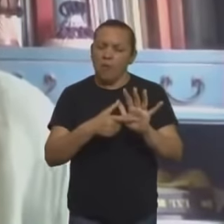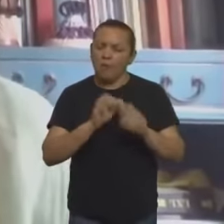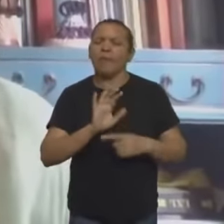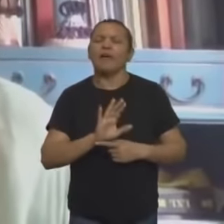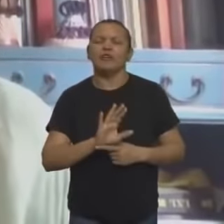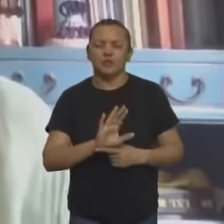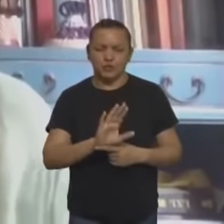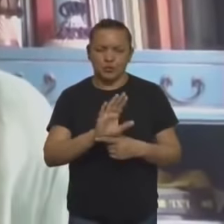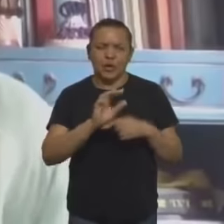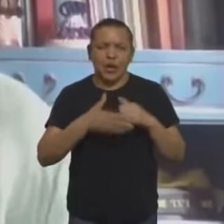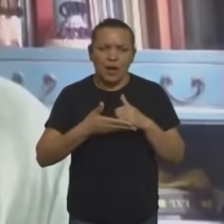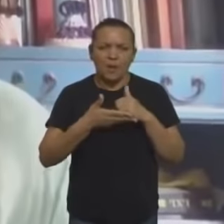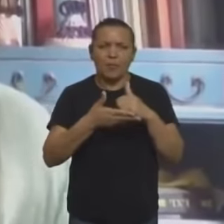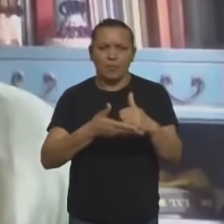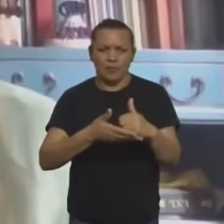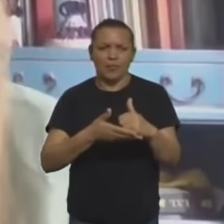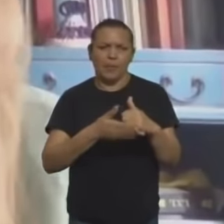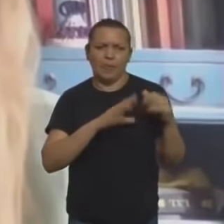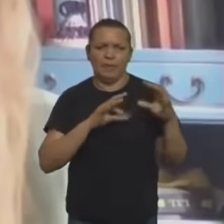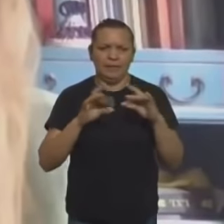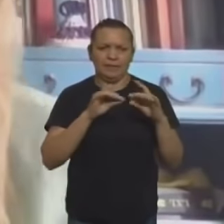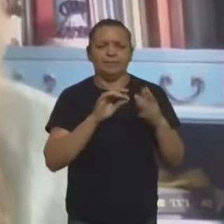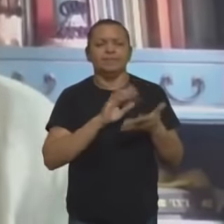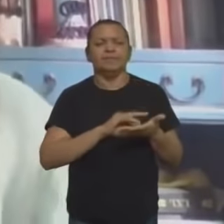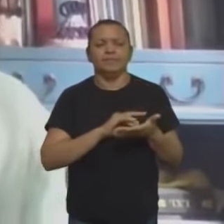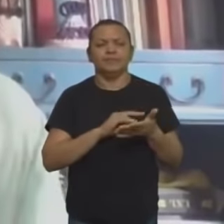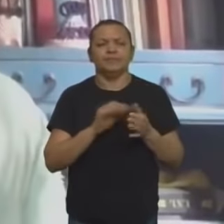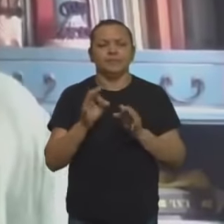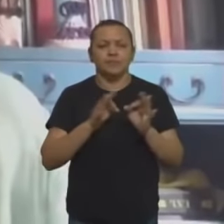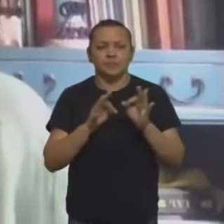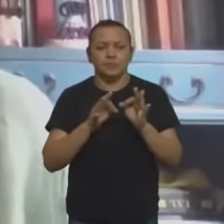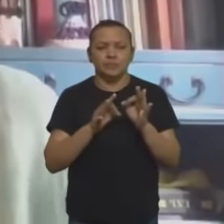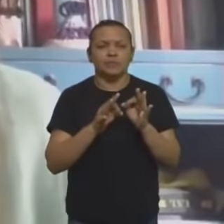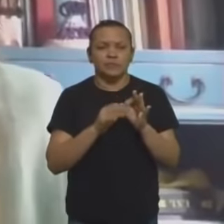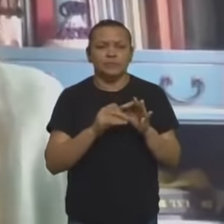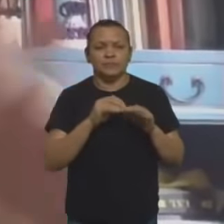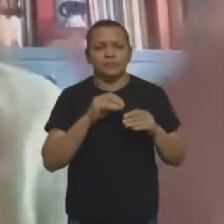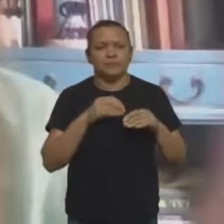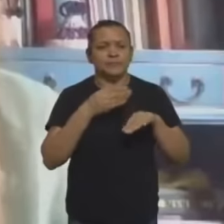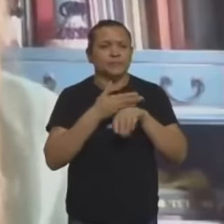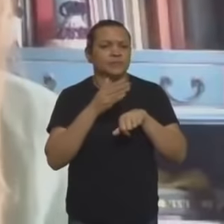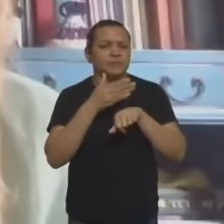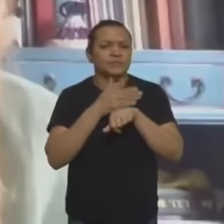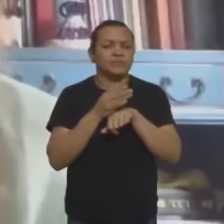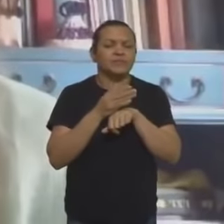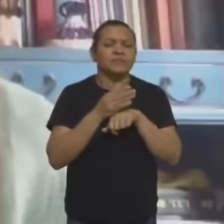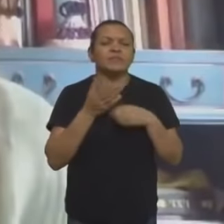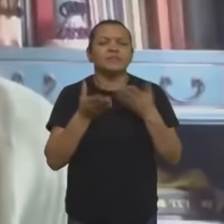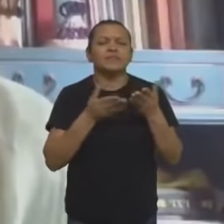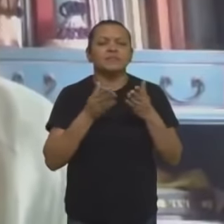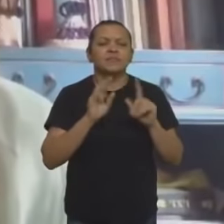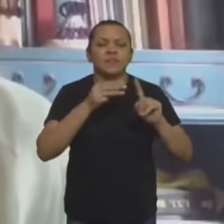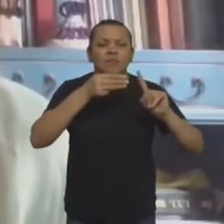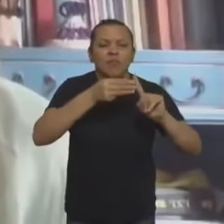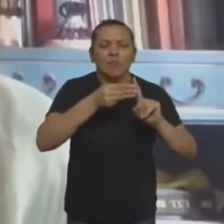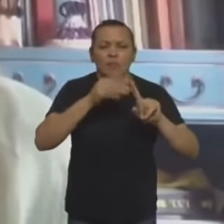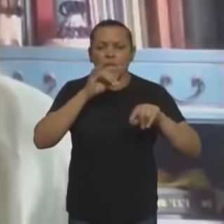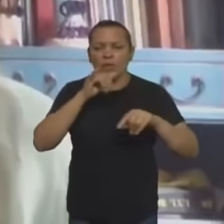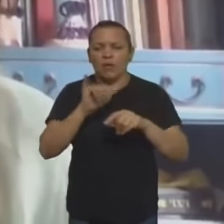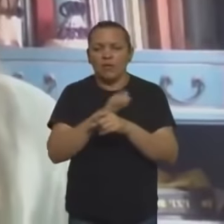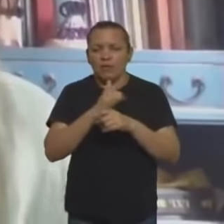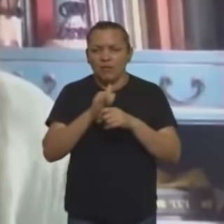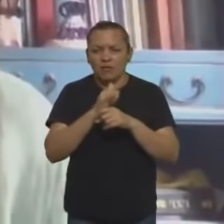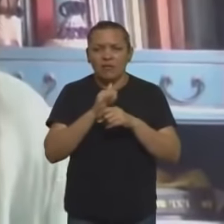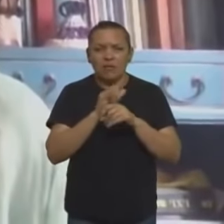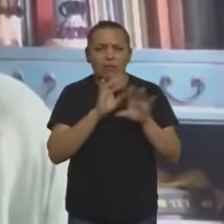para dar ali uma concretude. Eu falo muito que o programa Compasso, ele trata a subjetividade com bastante ferramentas